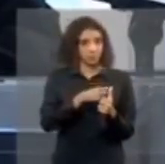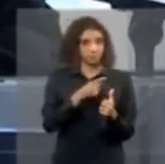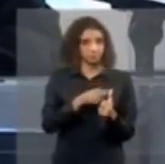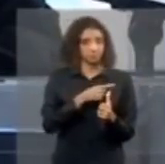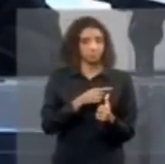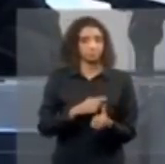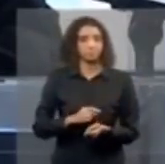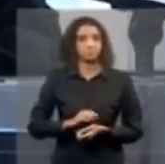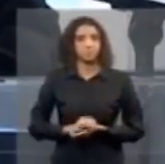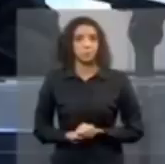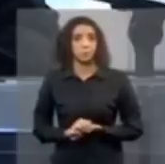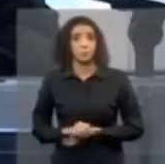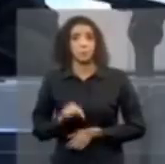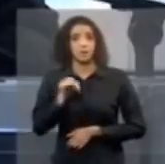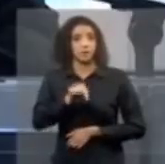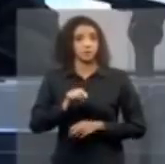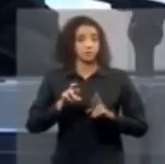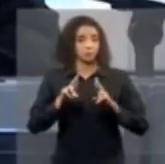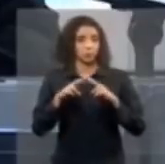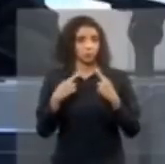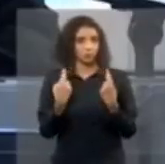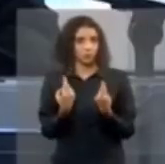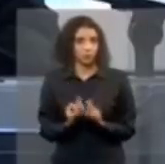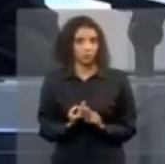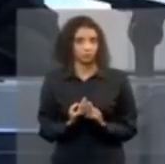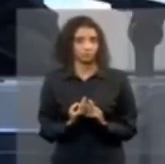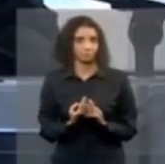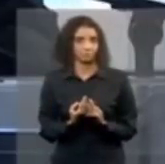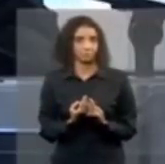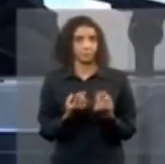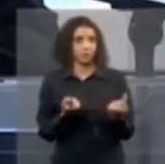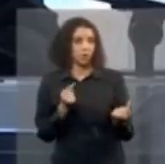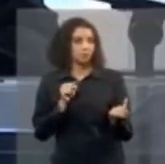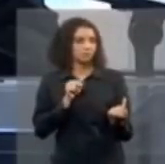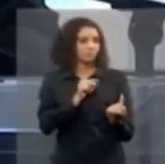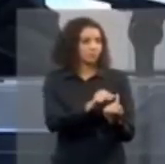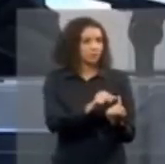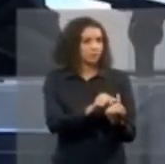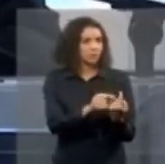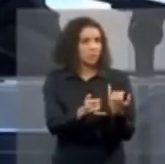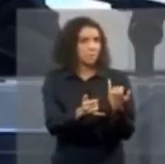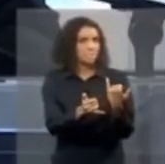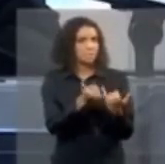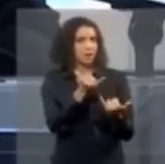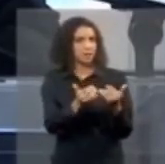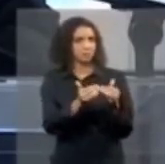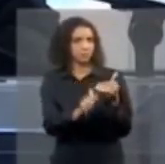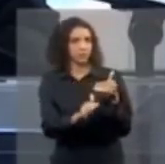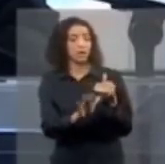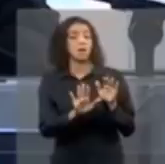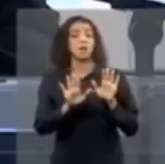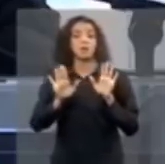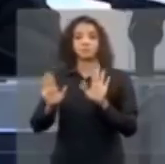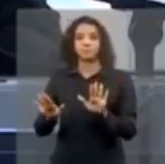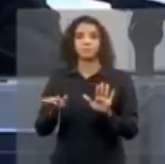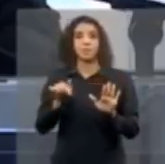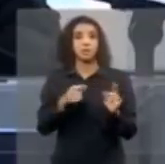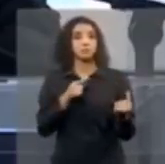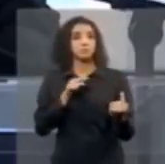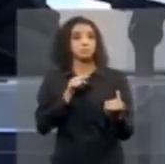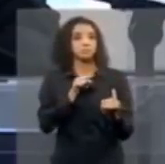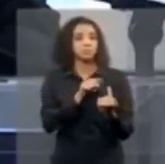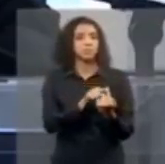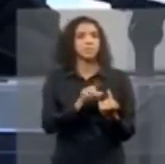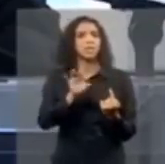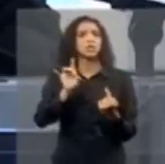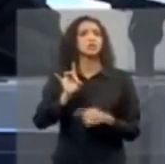colocação. Esta audiência não se presta para o fim a que foi convocada. Presta-se apenas para